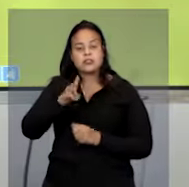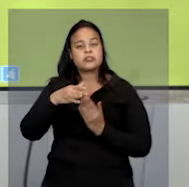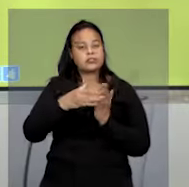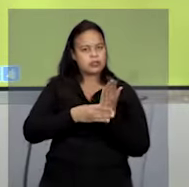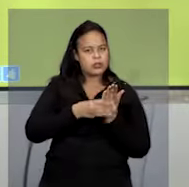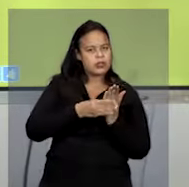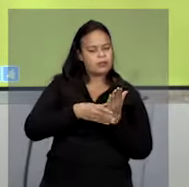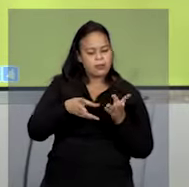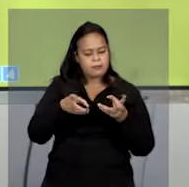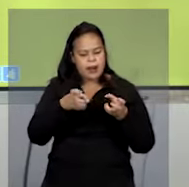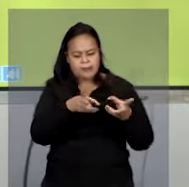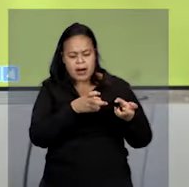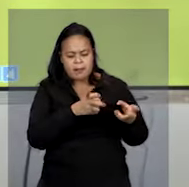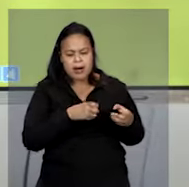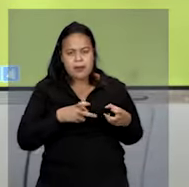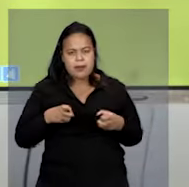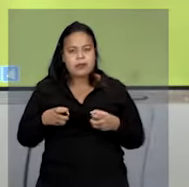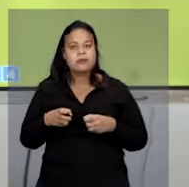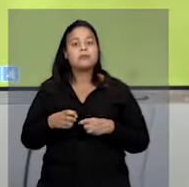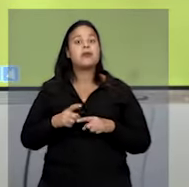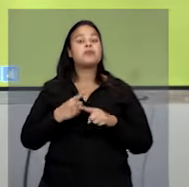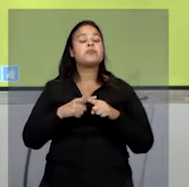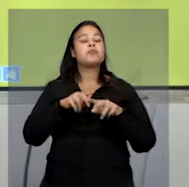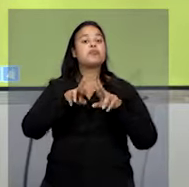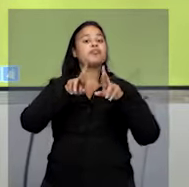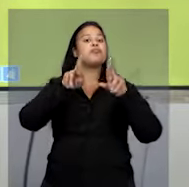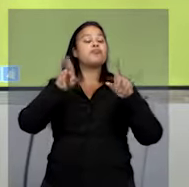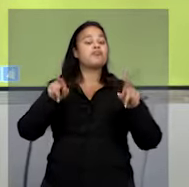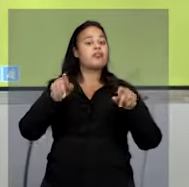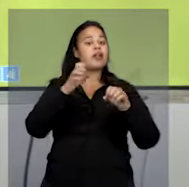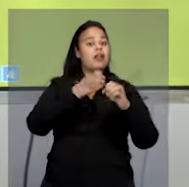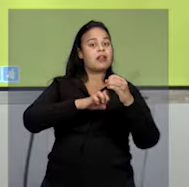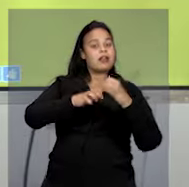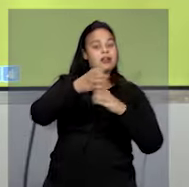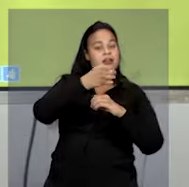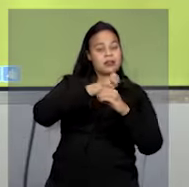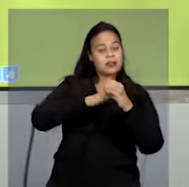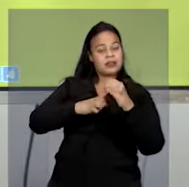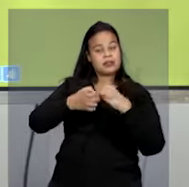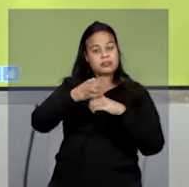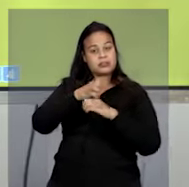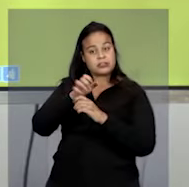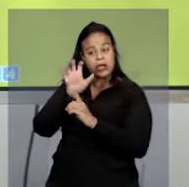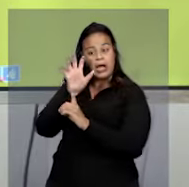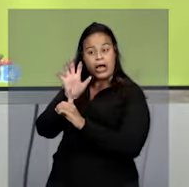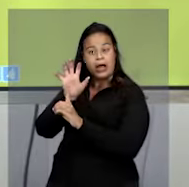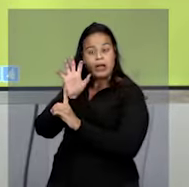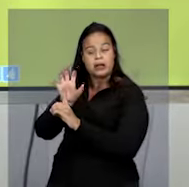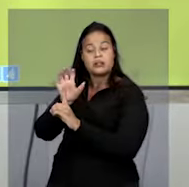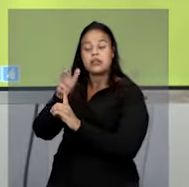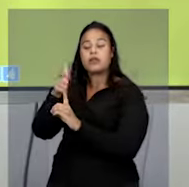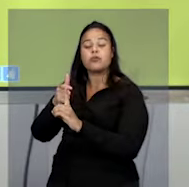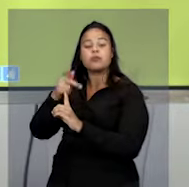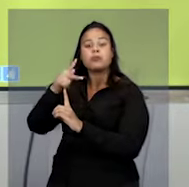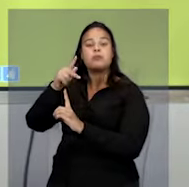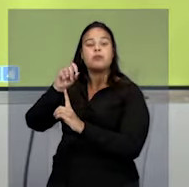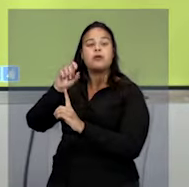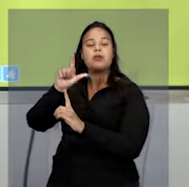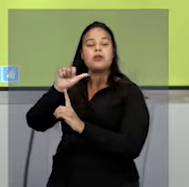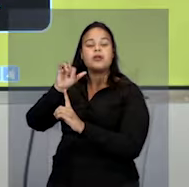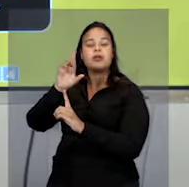né? Porque a diferença de eletronegatividade influencia na polaridade e a geometria.